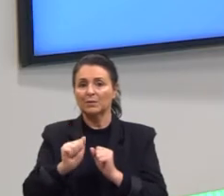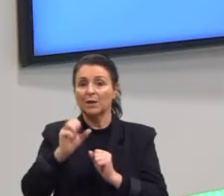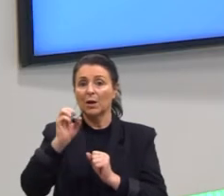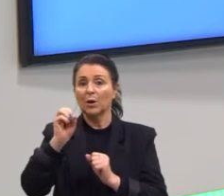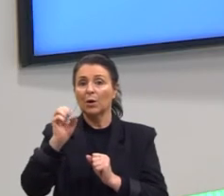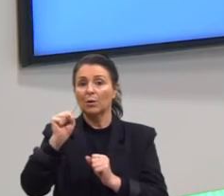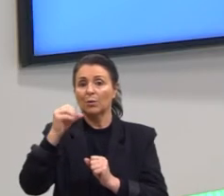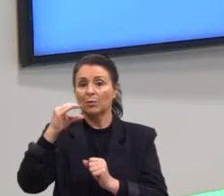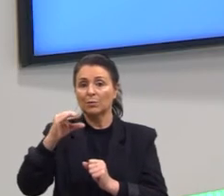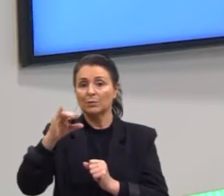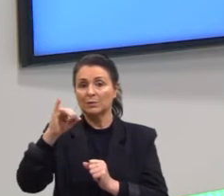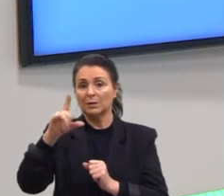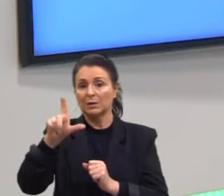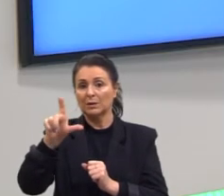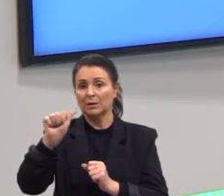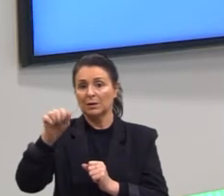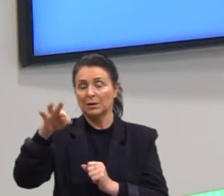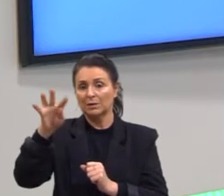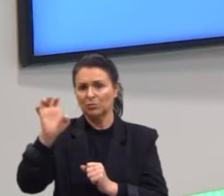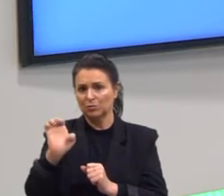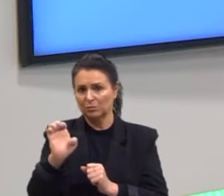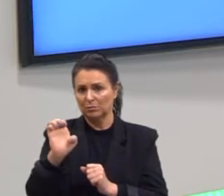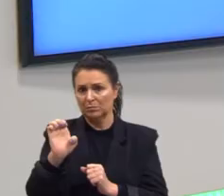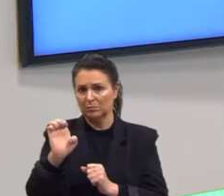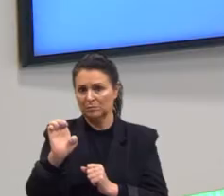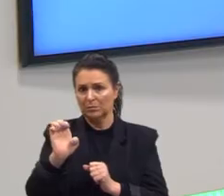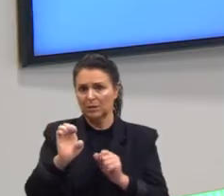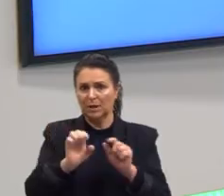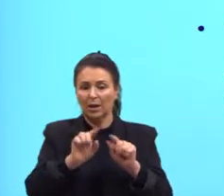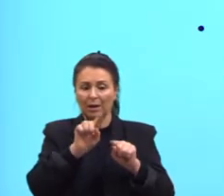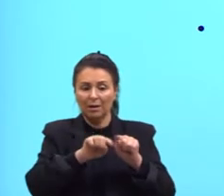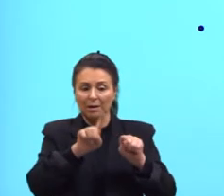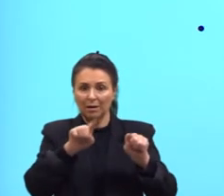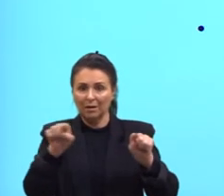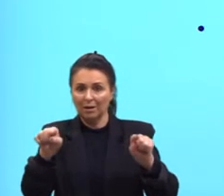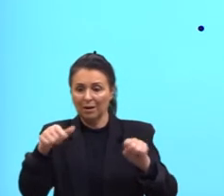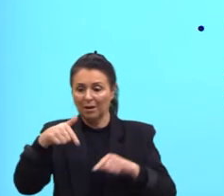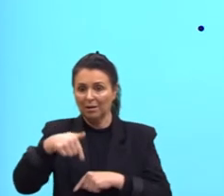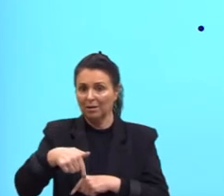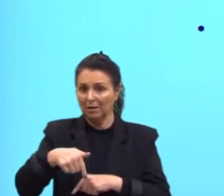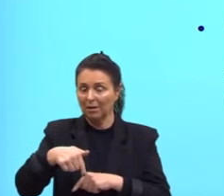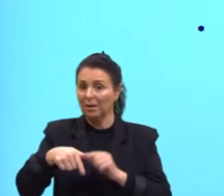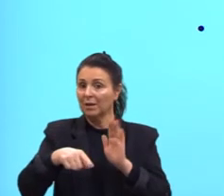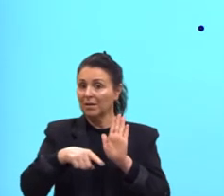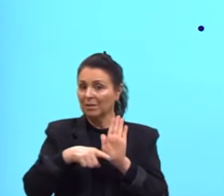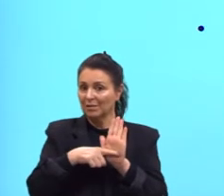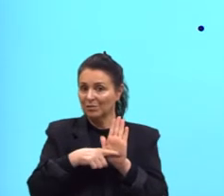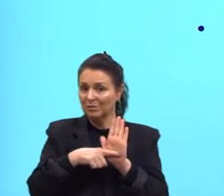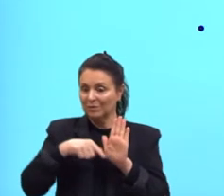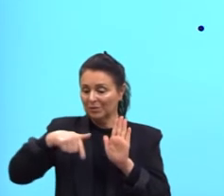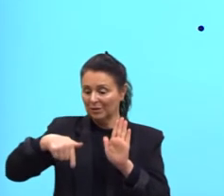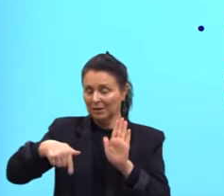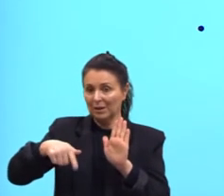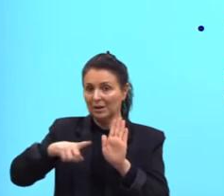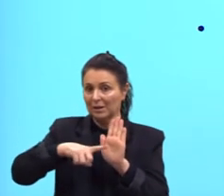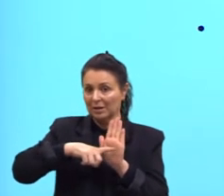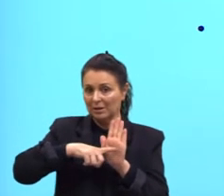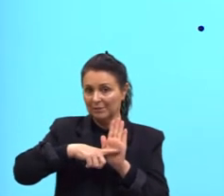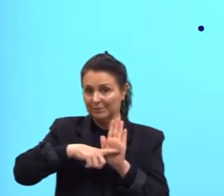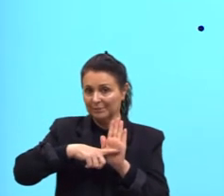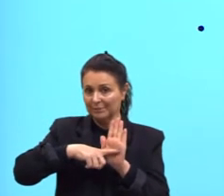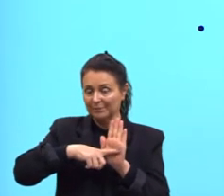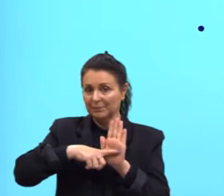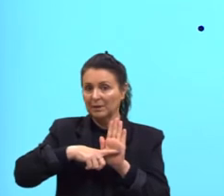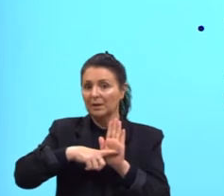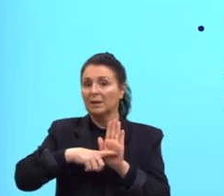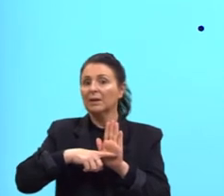ser oscilantes aqui no caso de ser oscilante a razão é negativa tá então nós temos